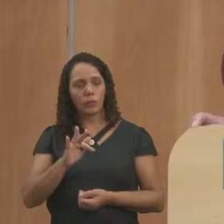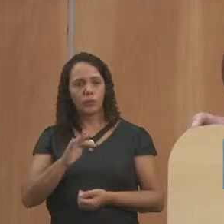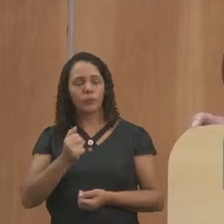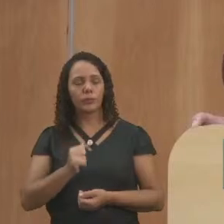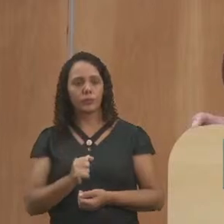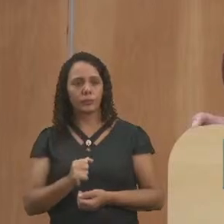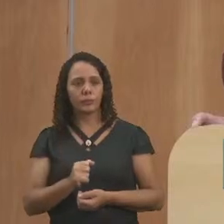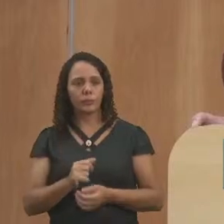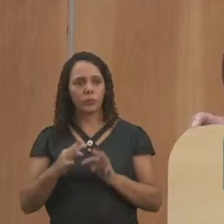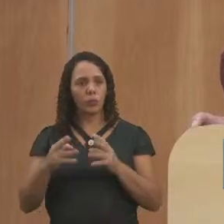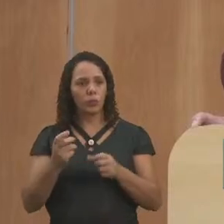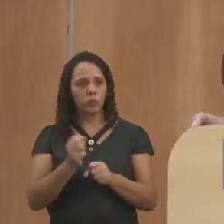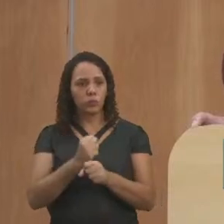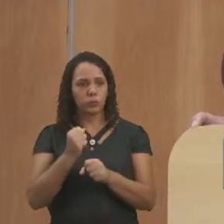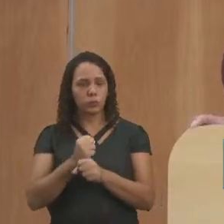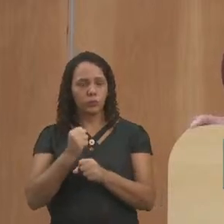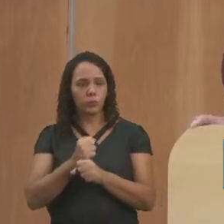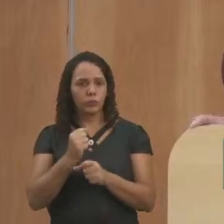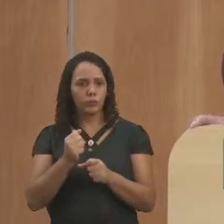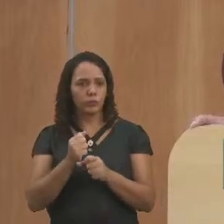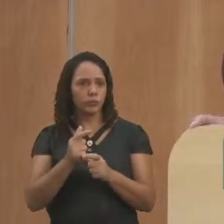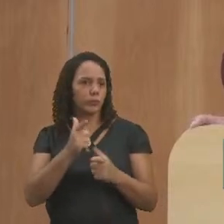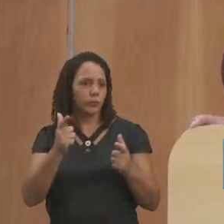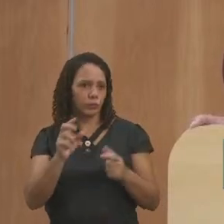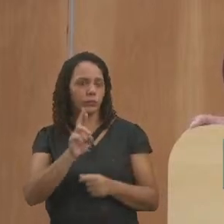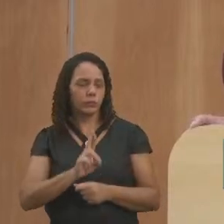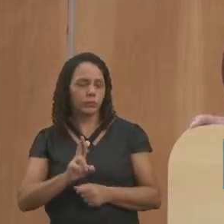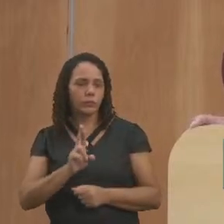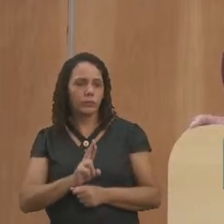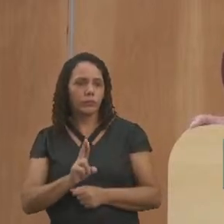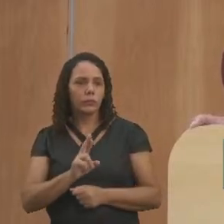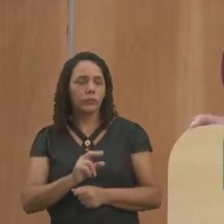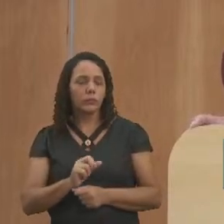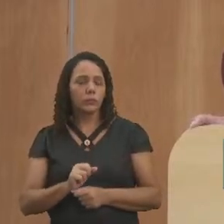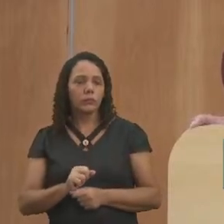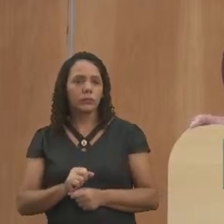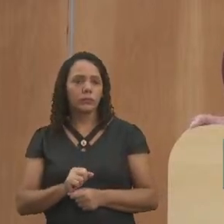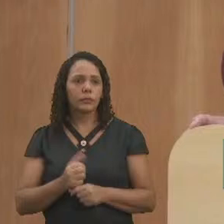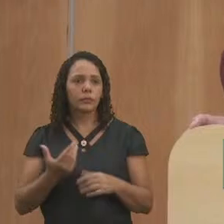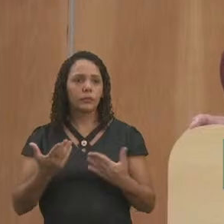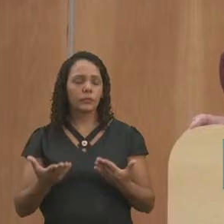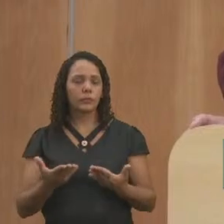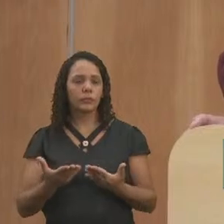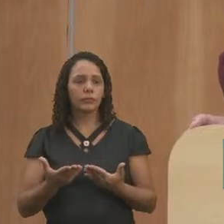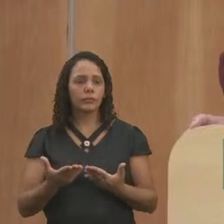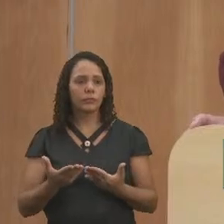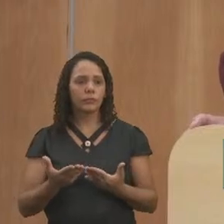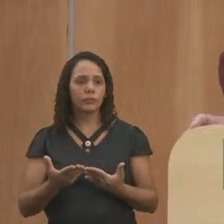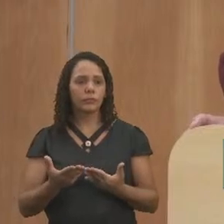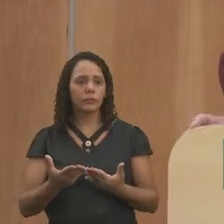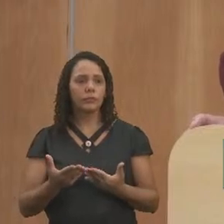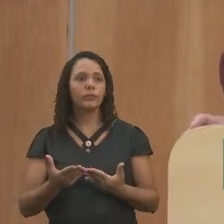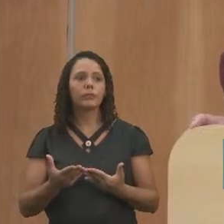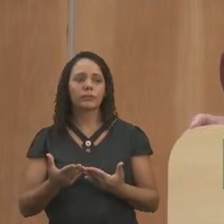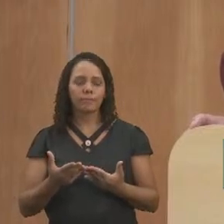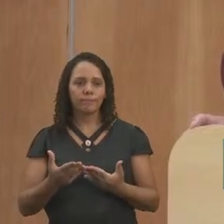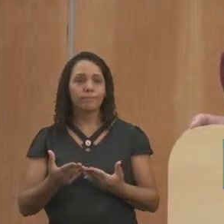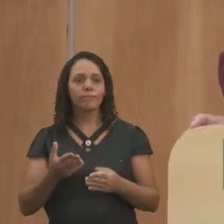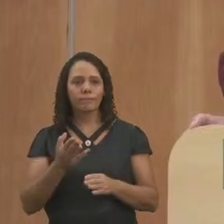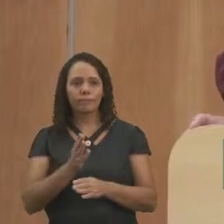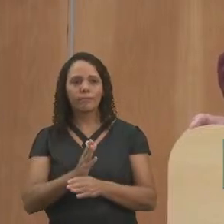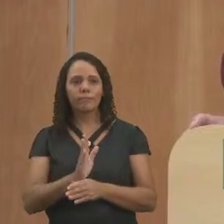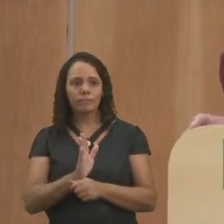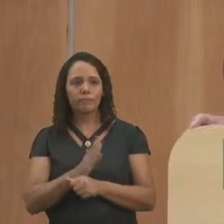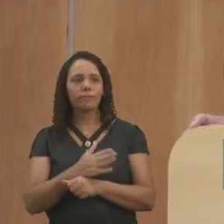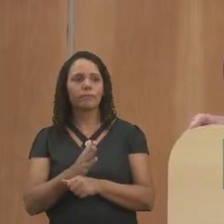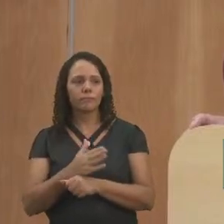Que a maioria das obras são feitas pelo CAF. Então, possíveis atrasos em obras, elas incorrem